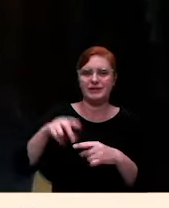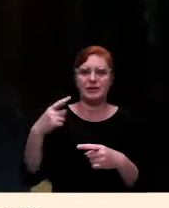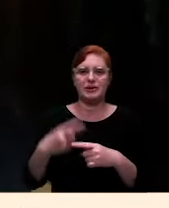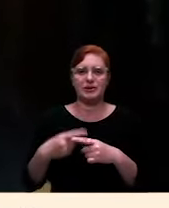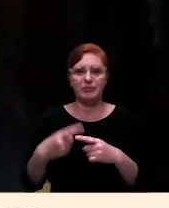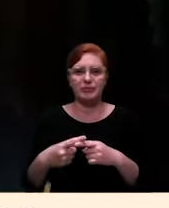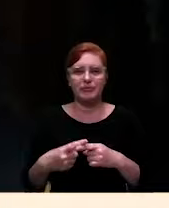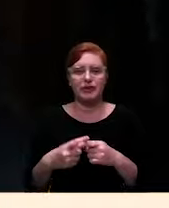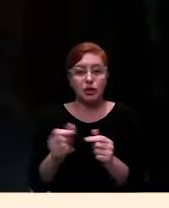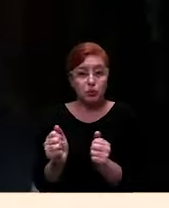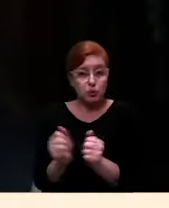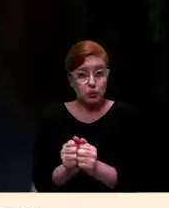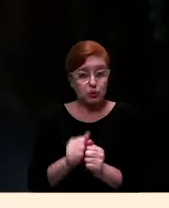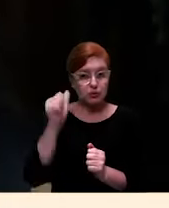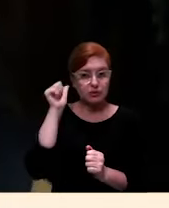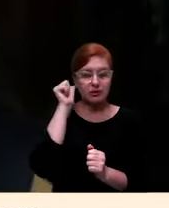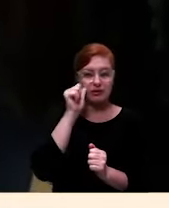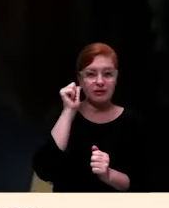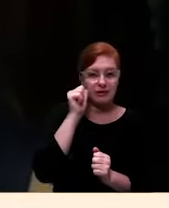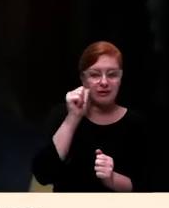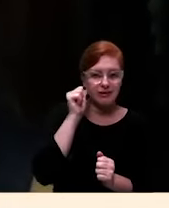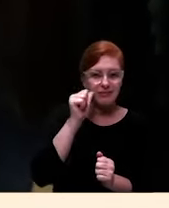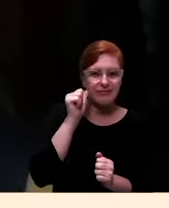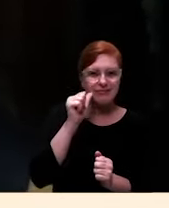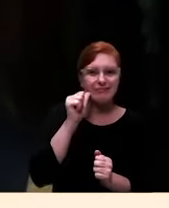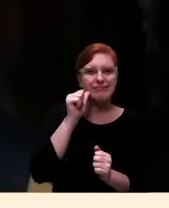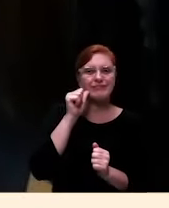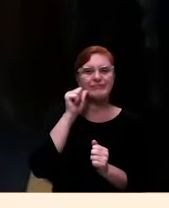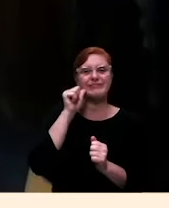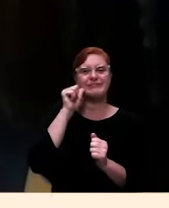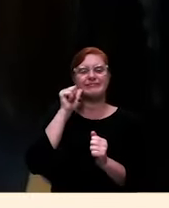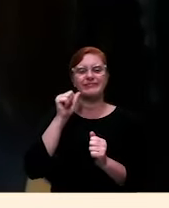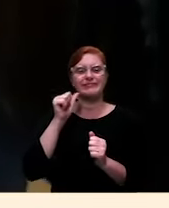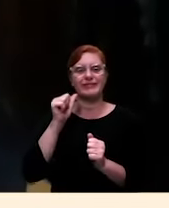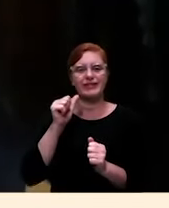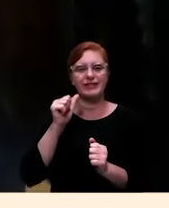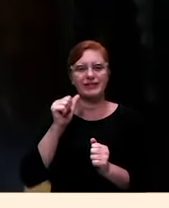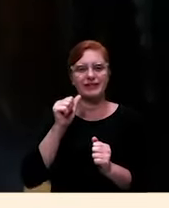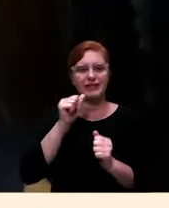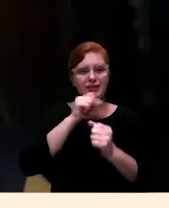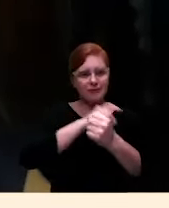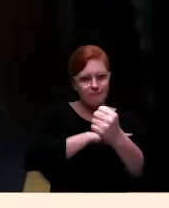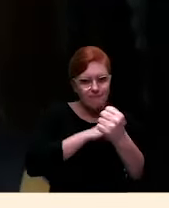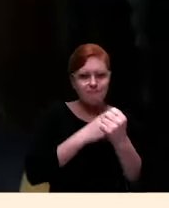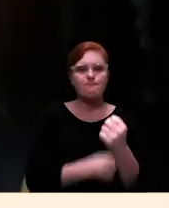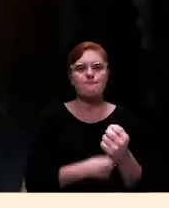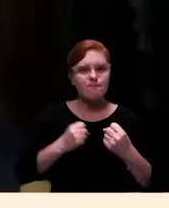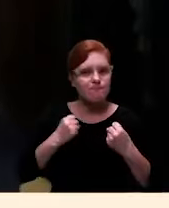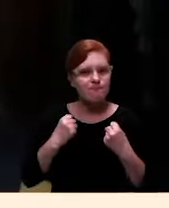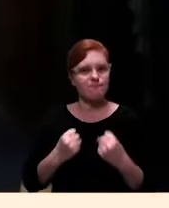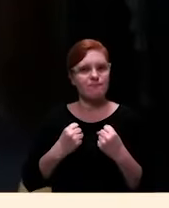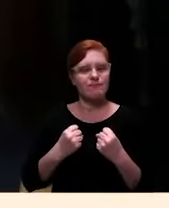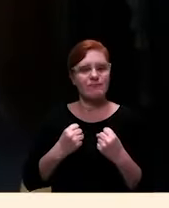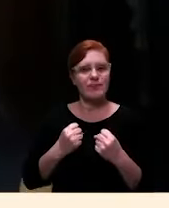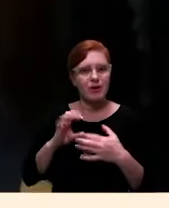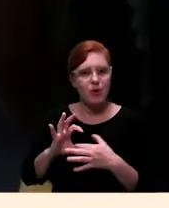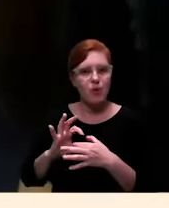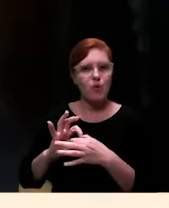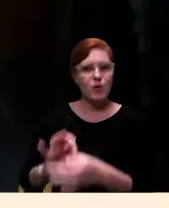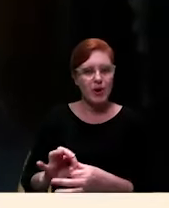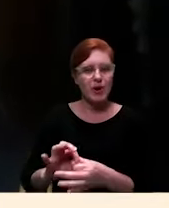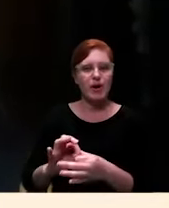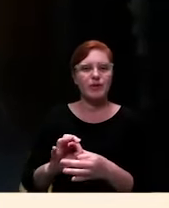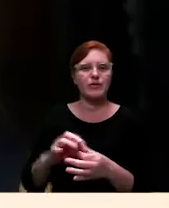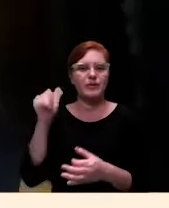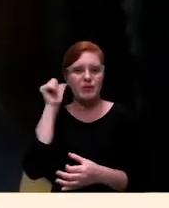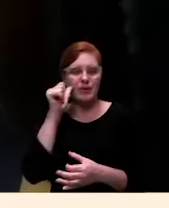também, mas isso nos fortalece muito como mulher. Eu acho isso bem legal, bem bonito